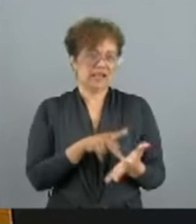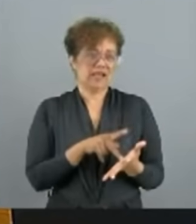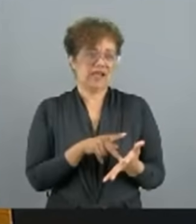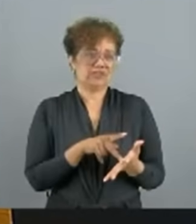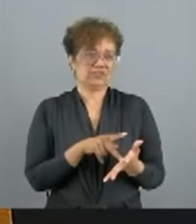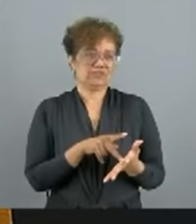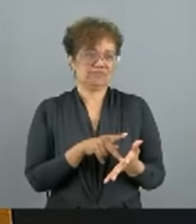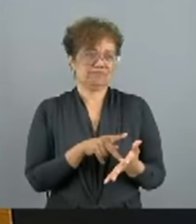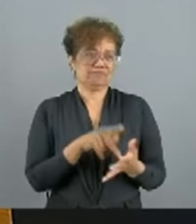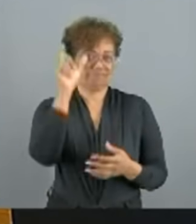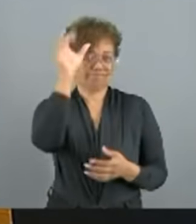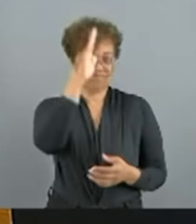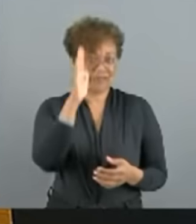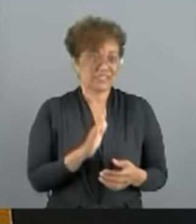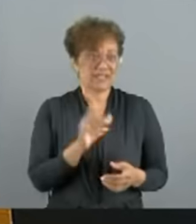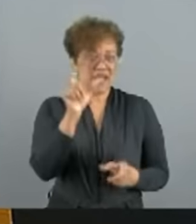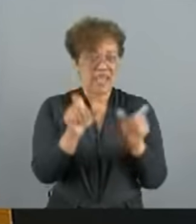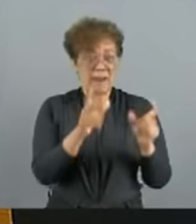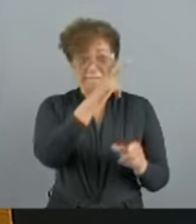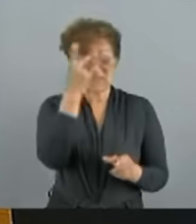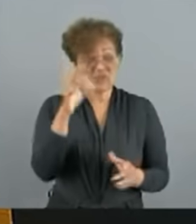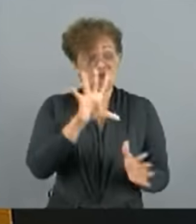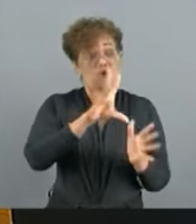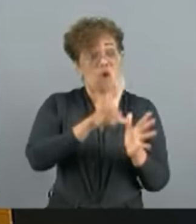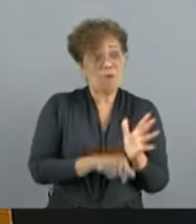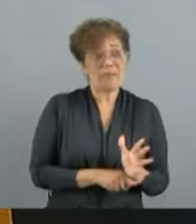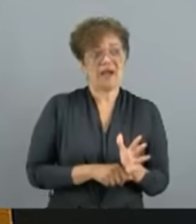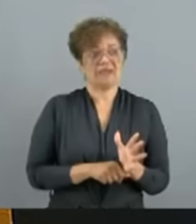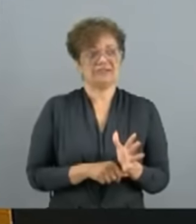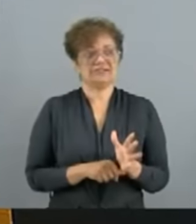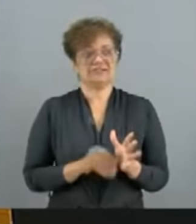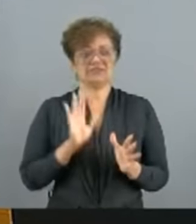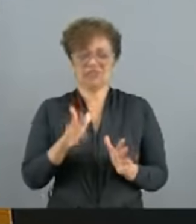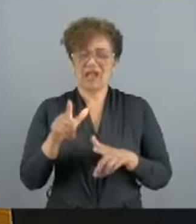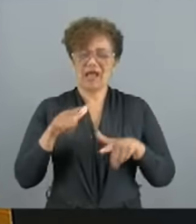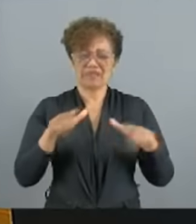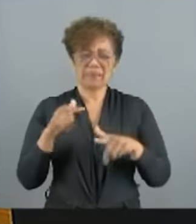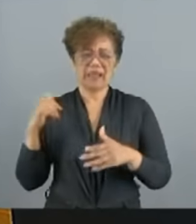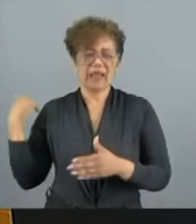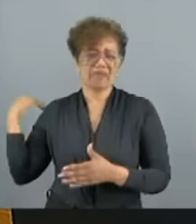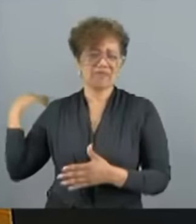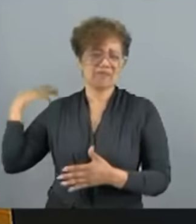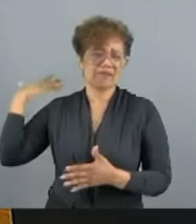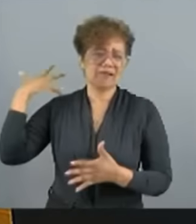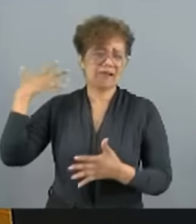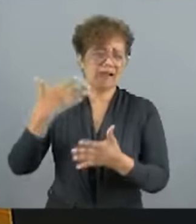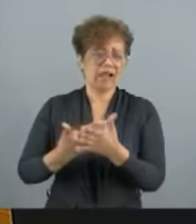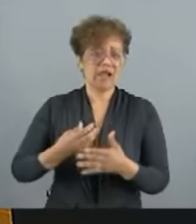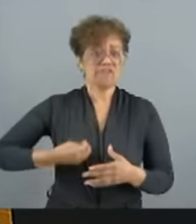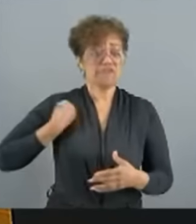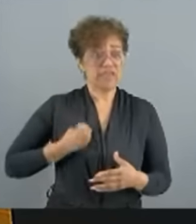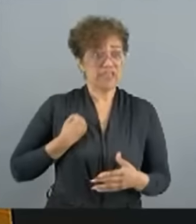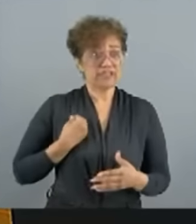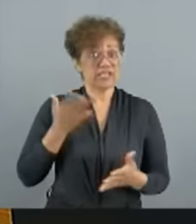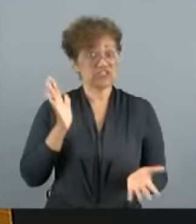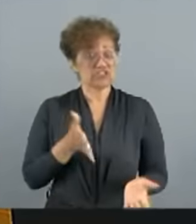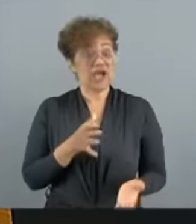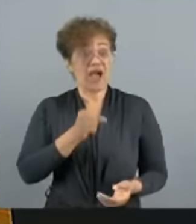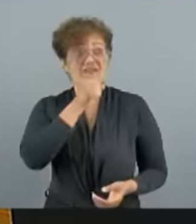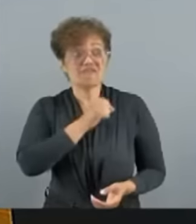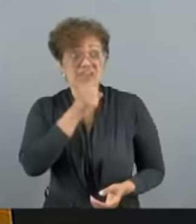foram roubados. Pessoas que trabalharam a vida inteira e mais para ter uma velhice